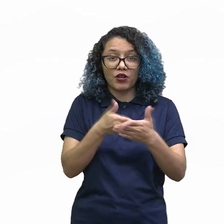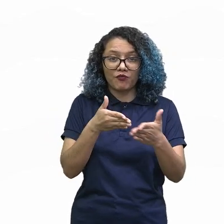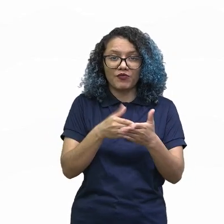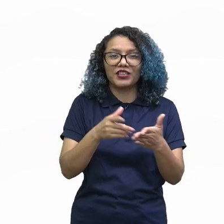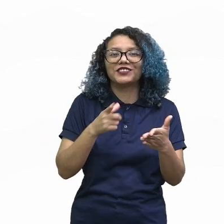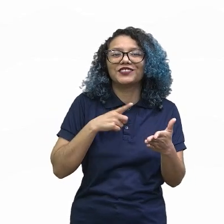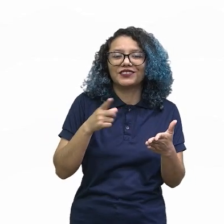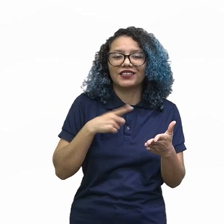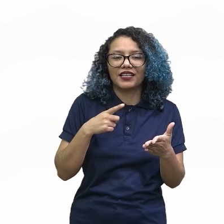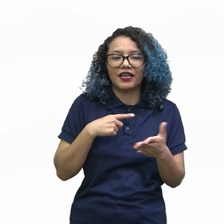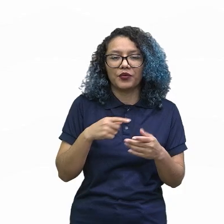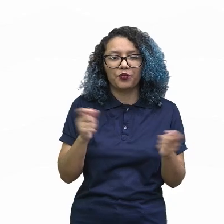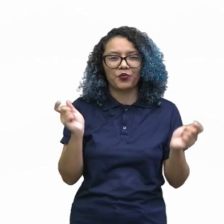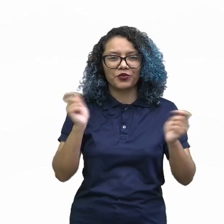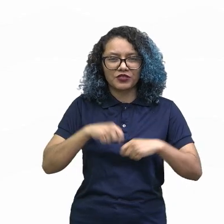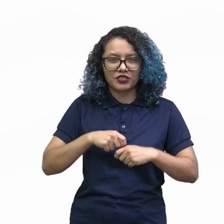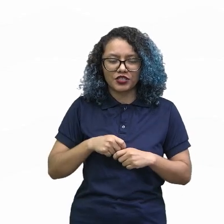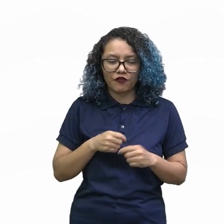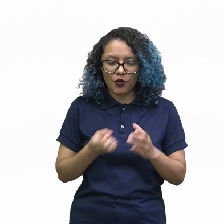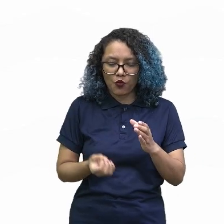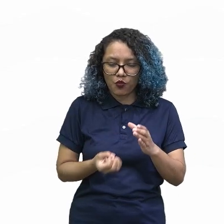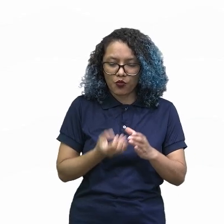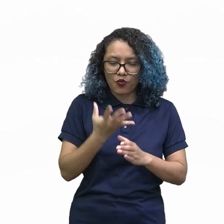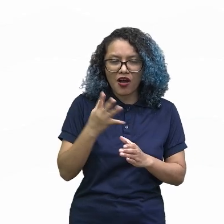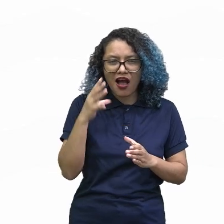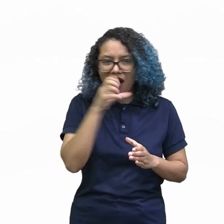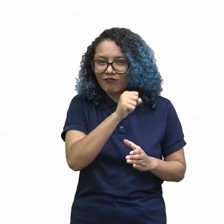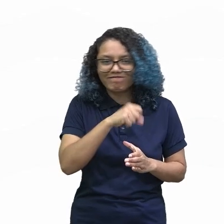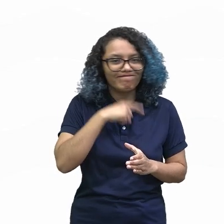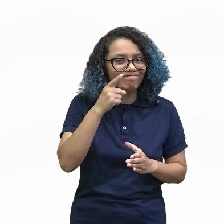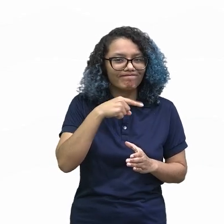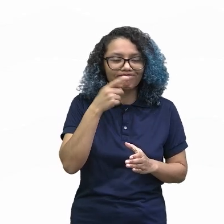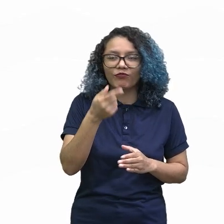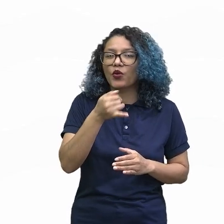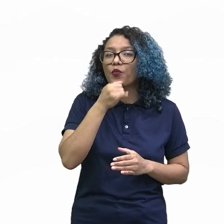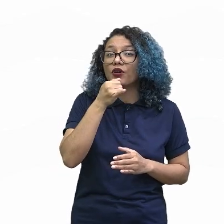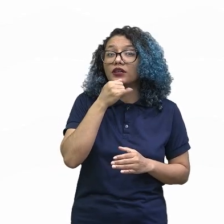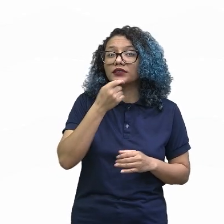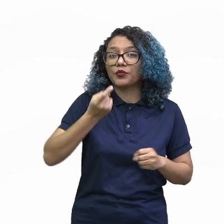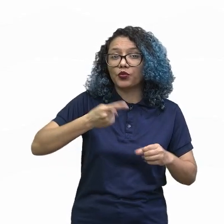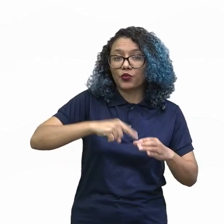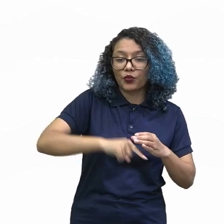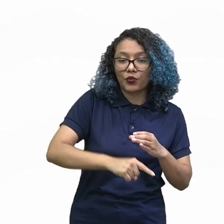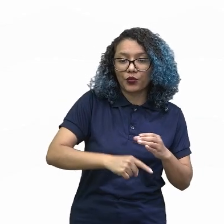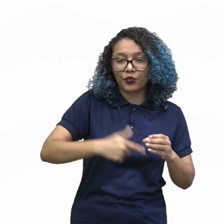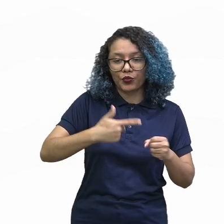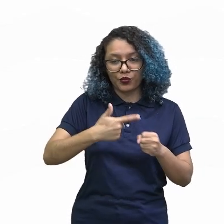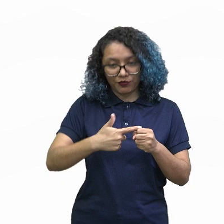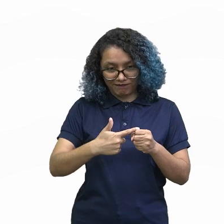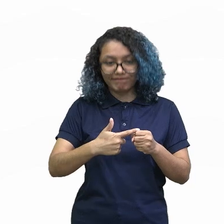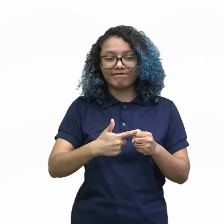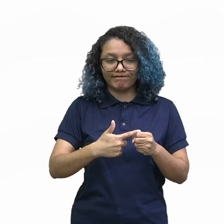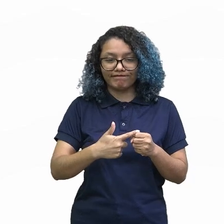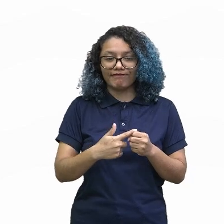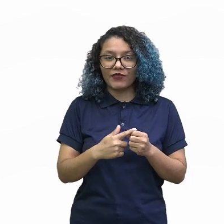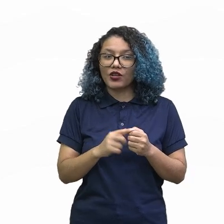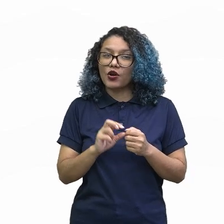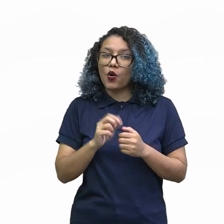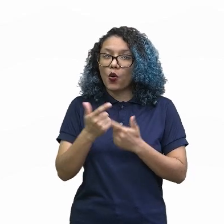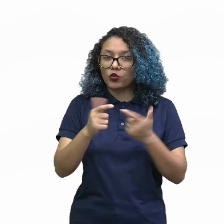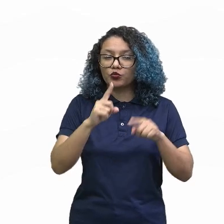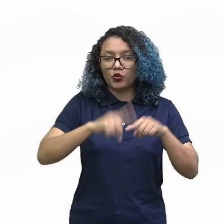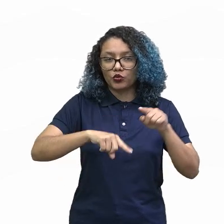sendo capazes de se renovar, como os combustíveis fósseis, né, aqueles derivados ali do petróleo, tá